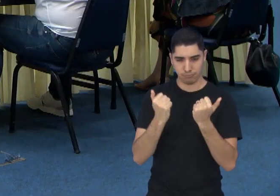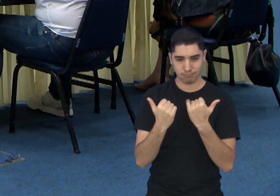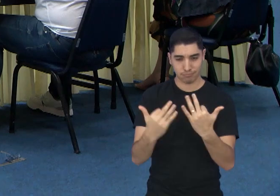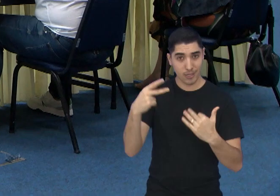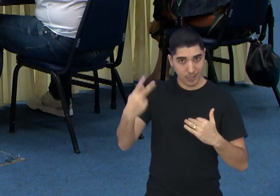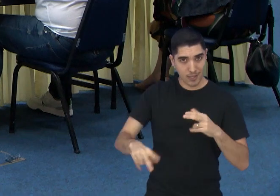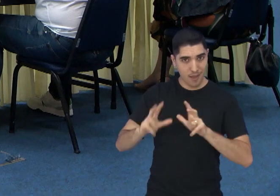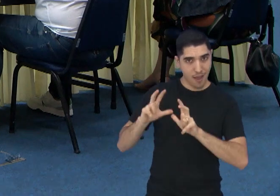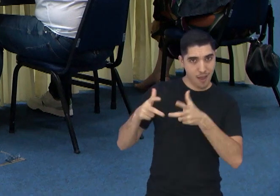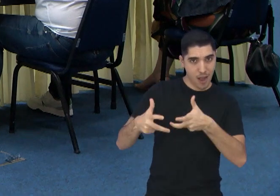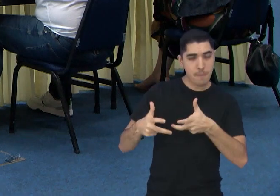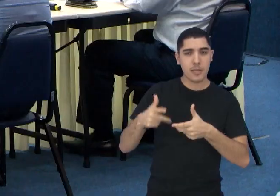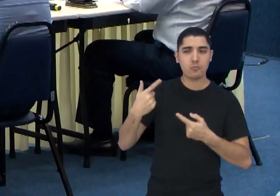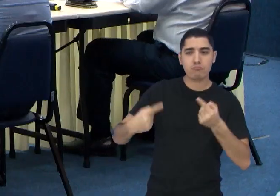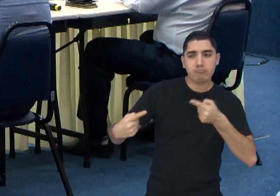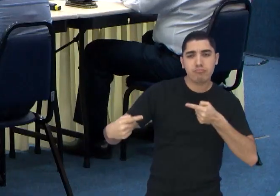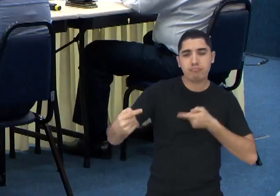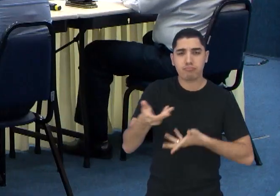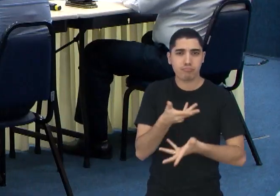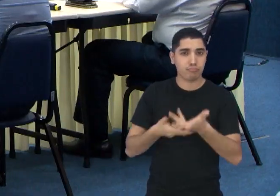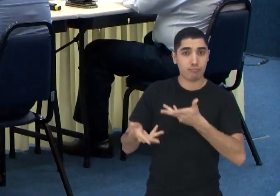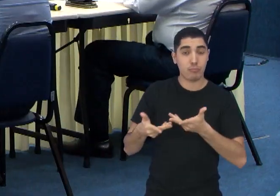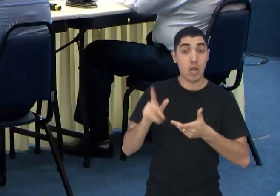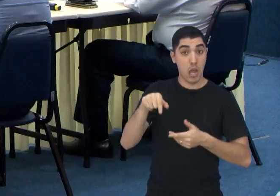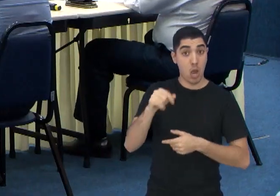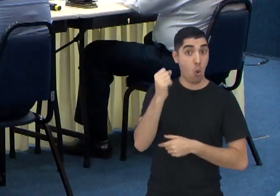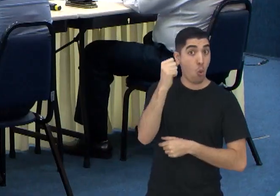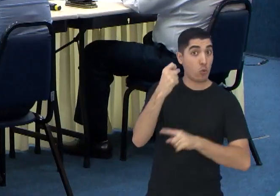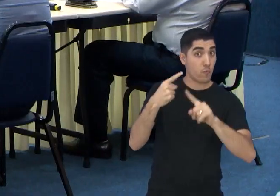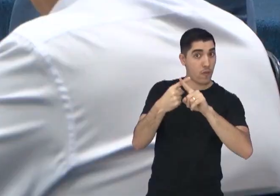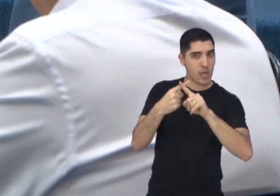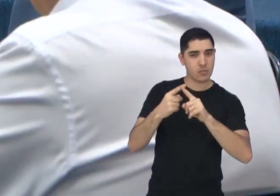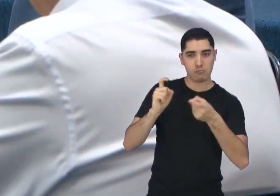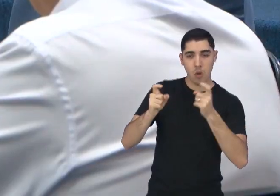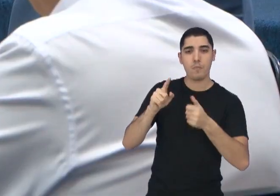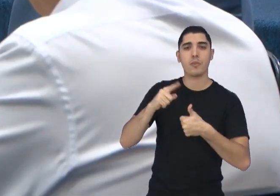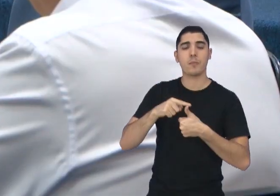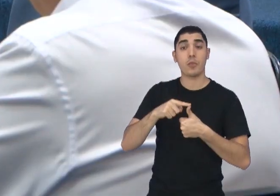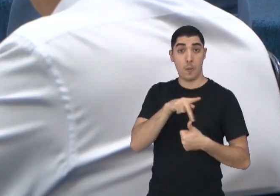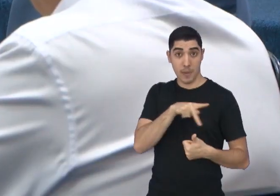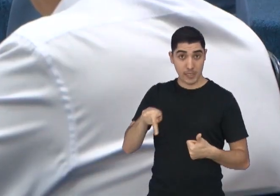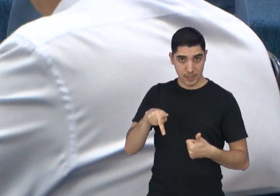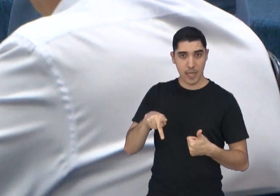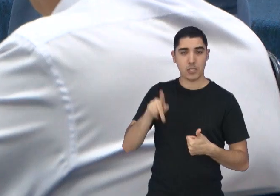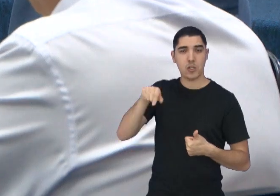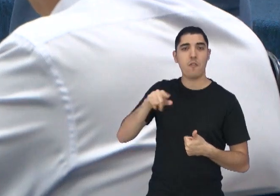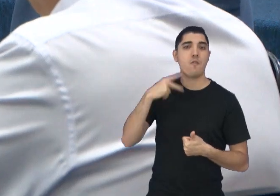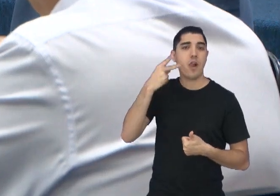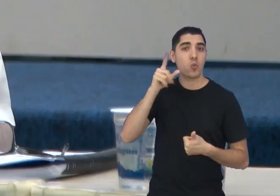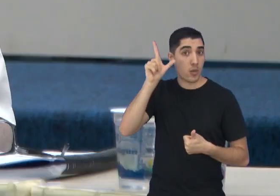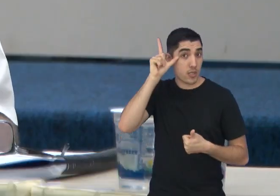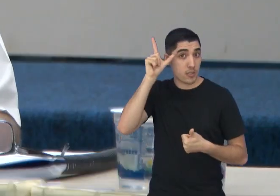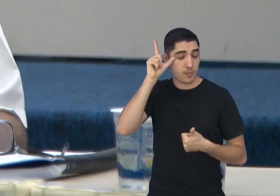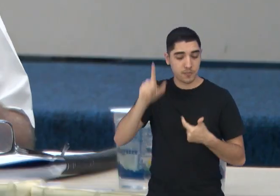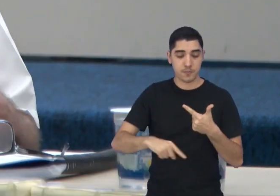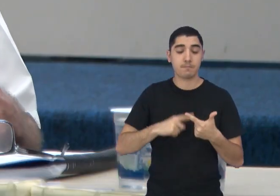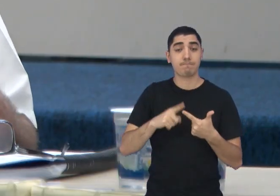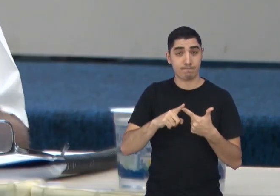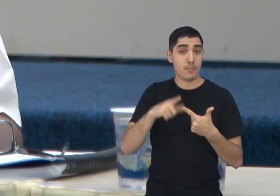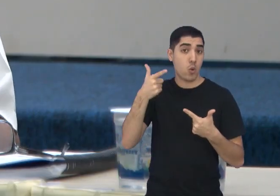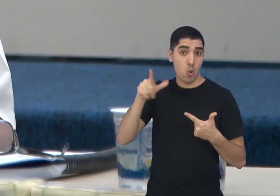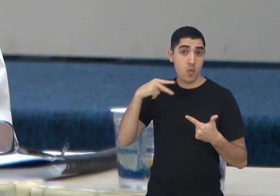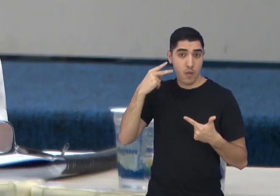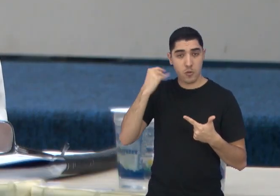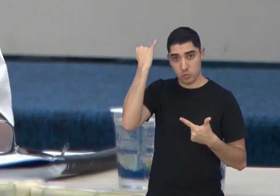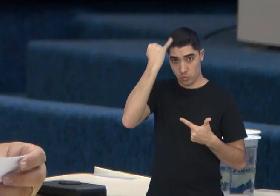mais uma etapa de debates. Neste 8º encontro estiveram presentes o presidente da SEI, o vereador Lino Bispo, além dos